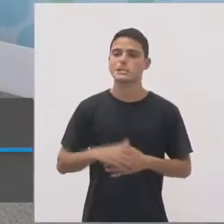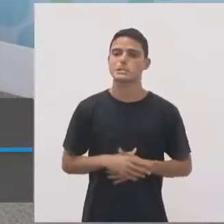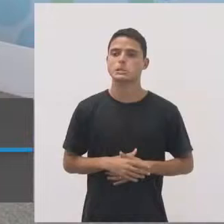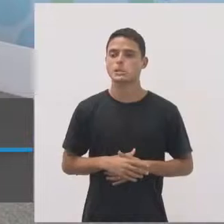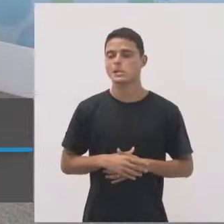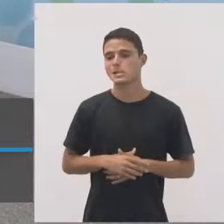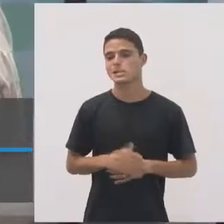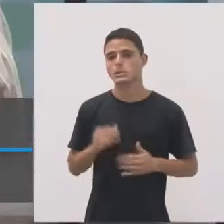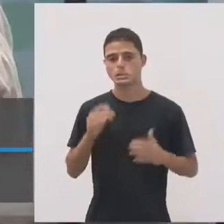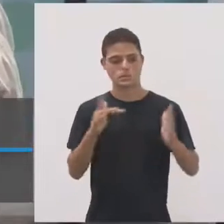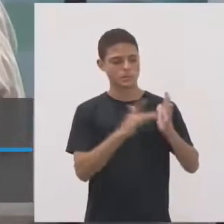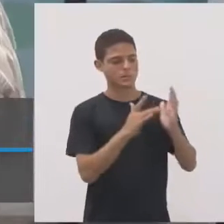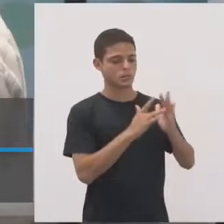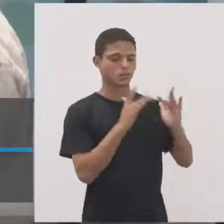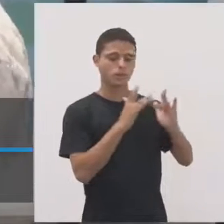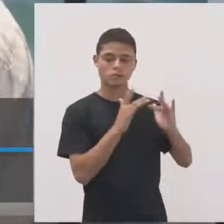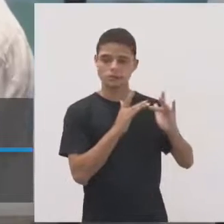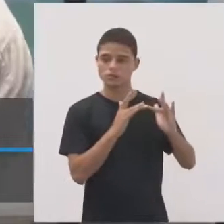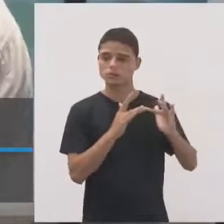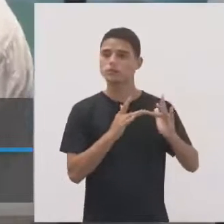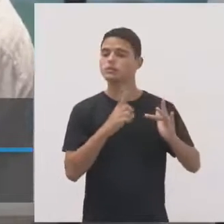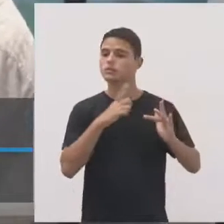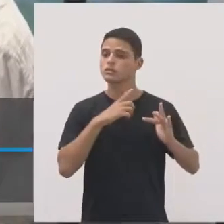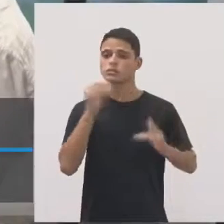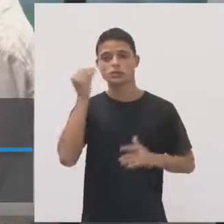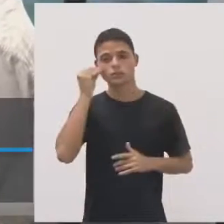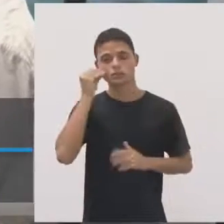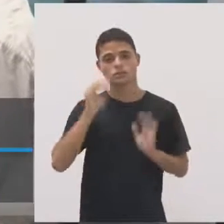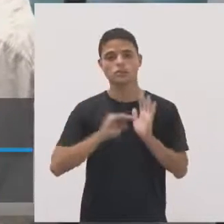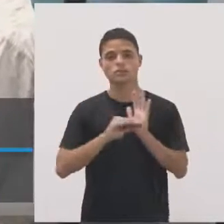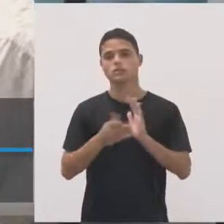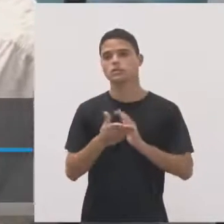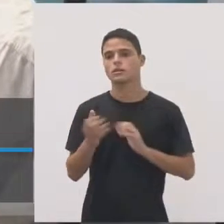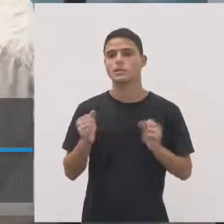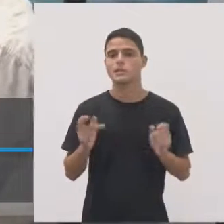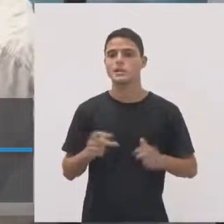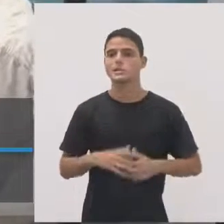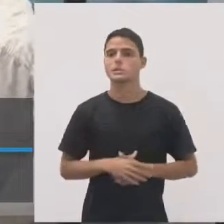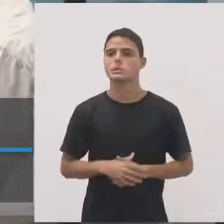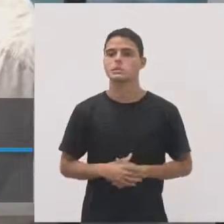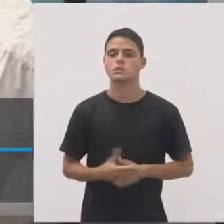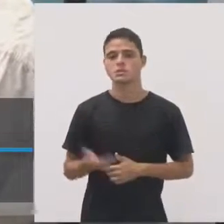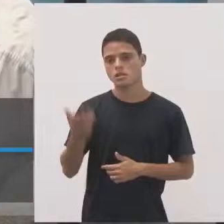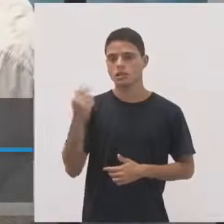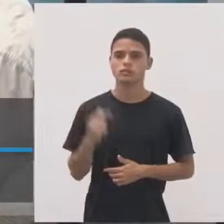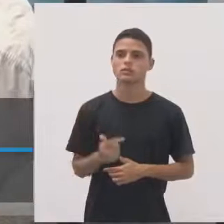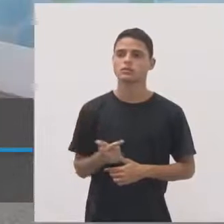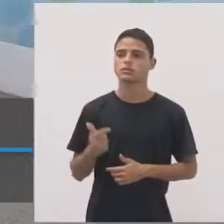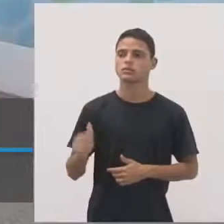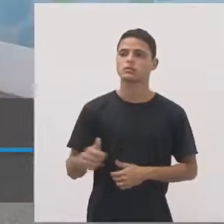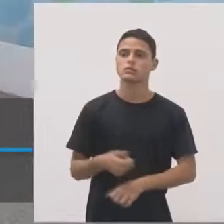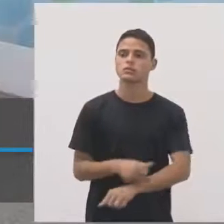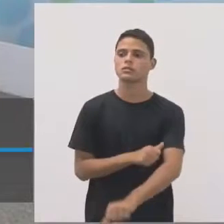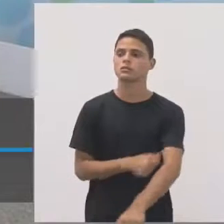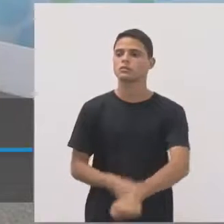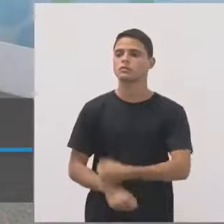entrar em contato com a gente e a gente vai ajudar eles, tá bom? Vamos lá para mão na massa?